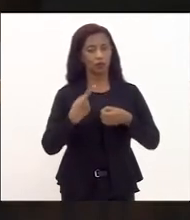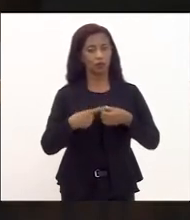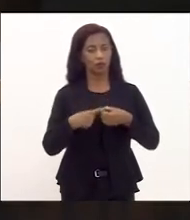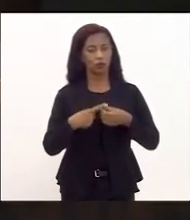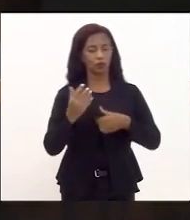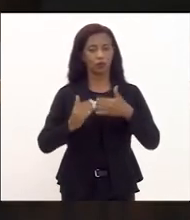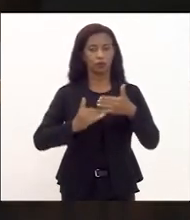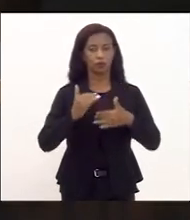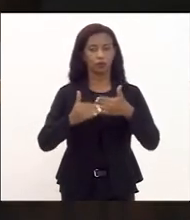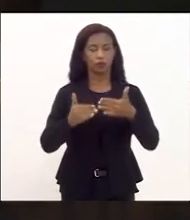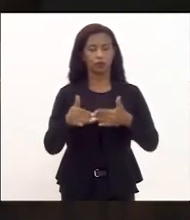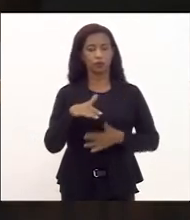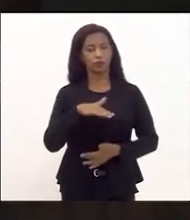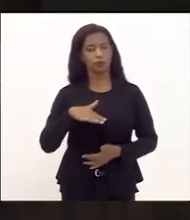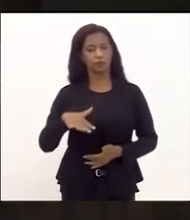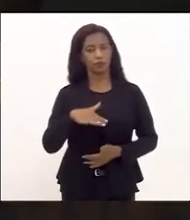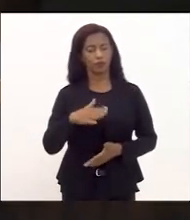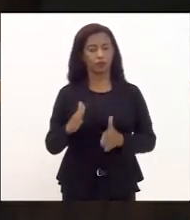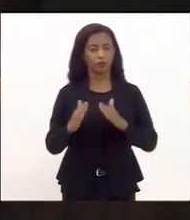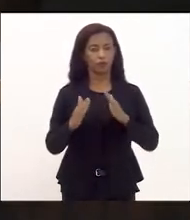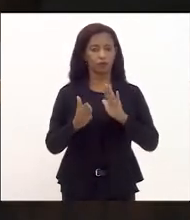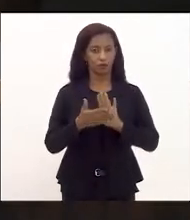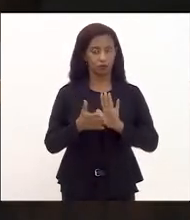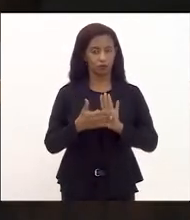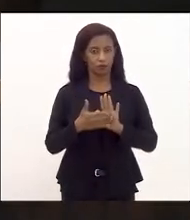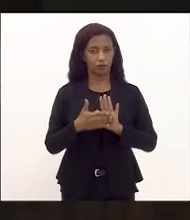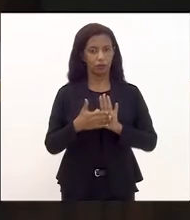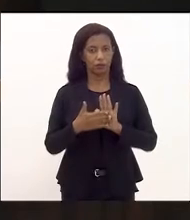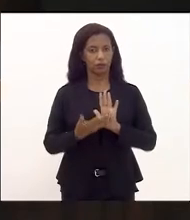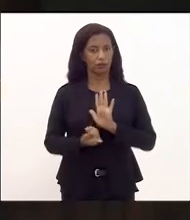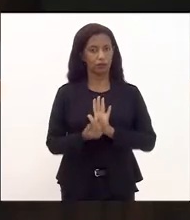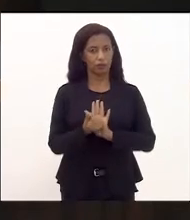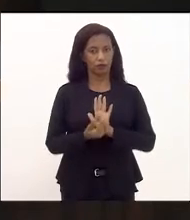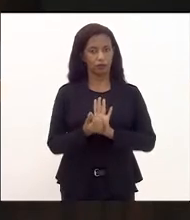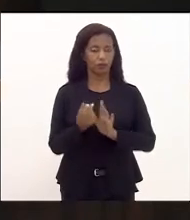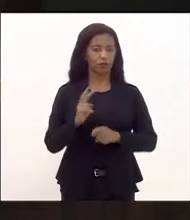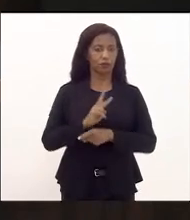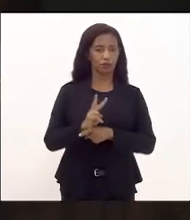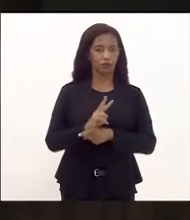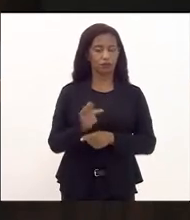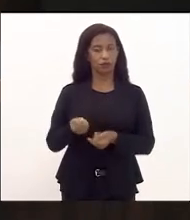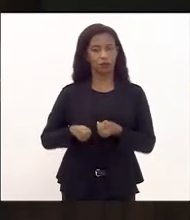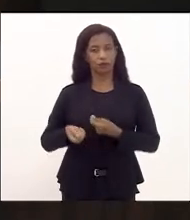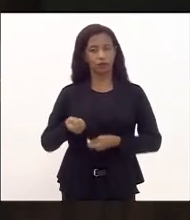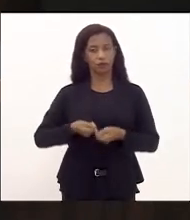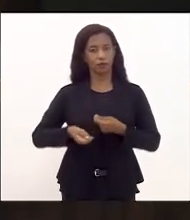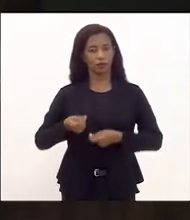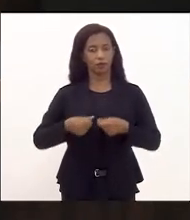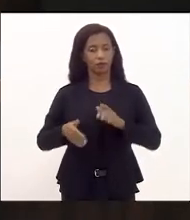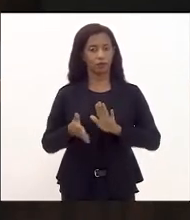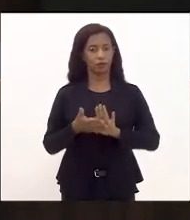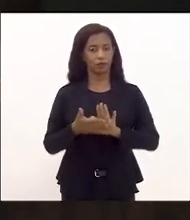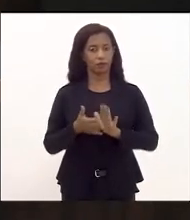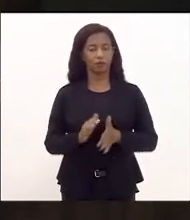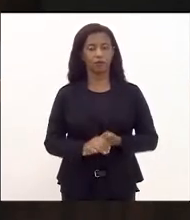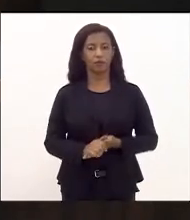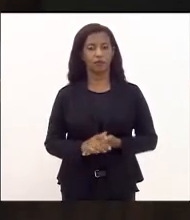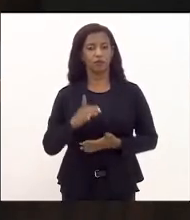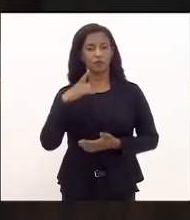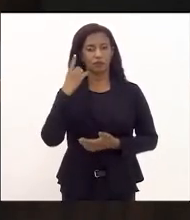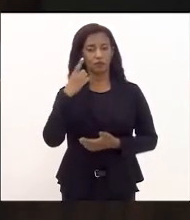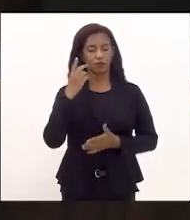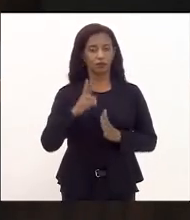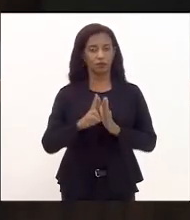e desenvolvimento regional, favorável. De orçamento, finanças, fiscalização financeira e controle, favorável.